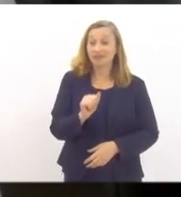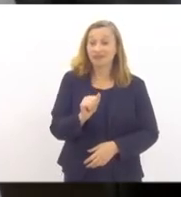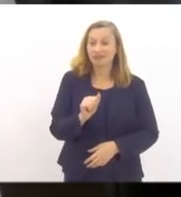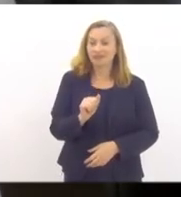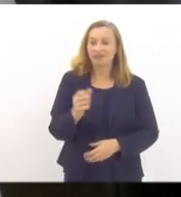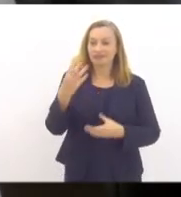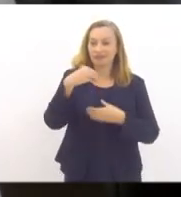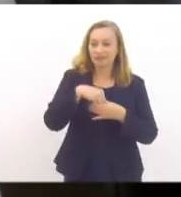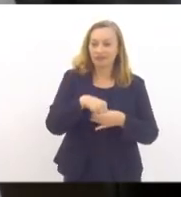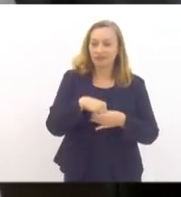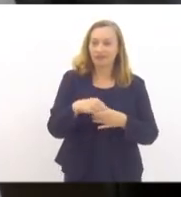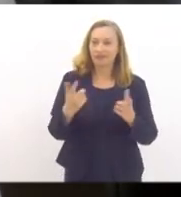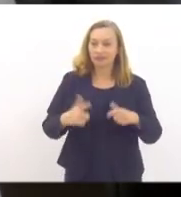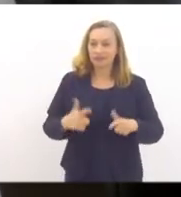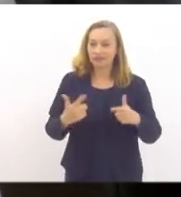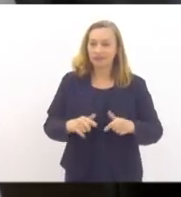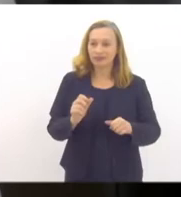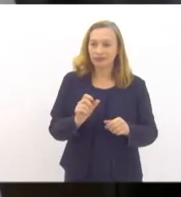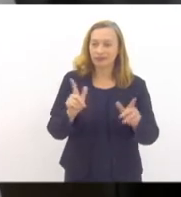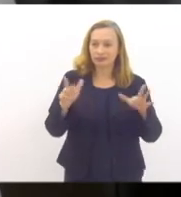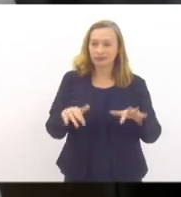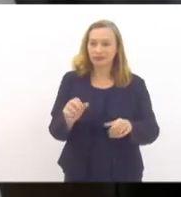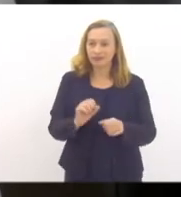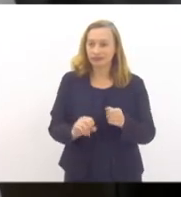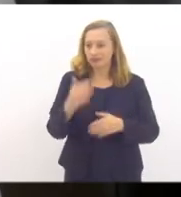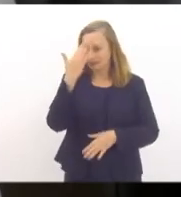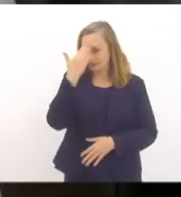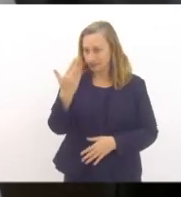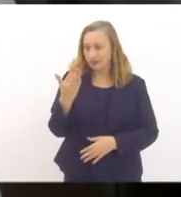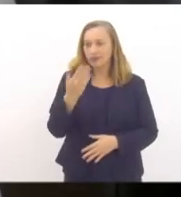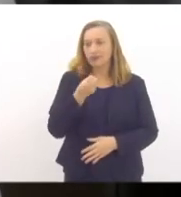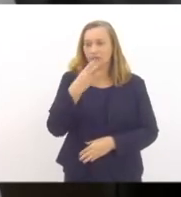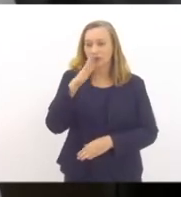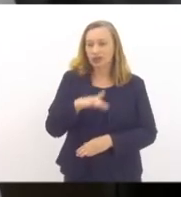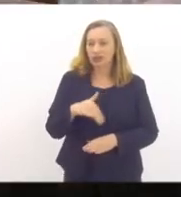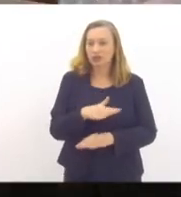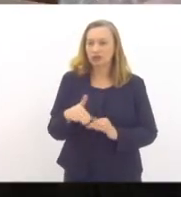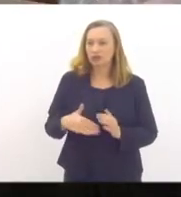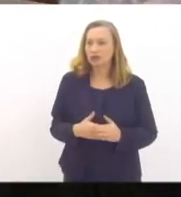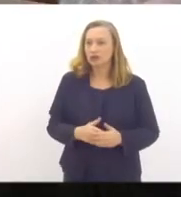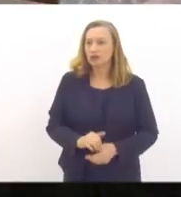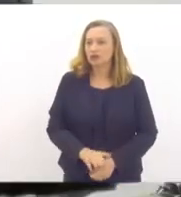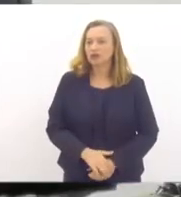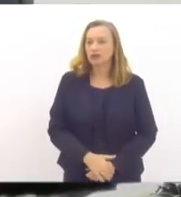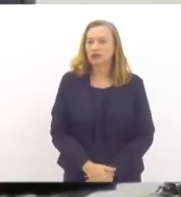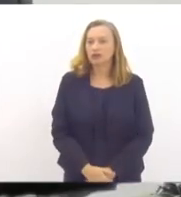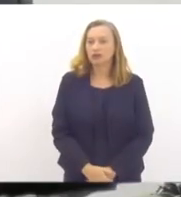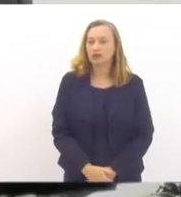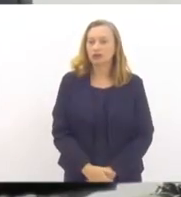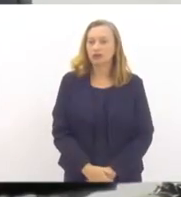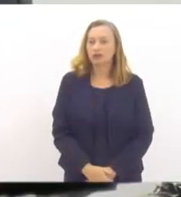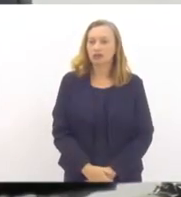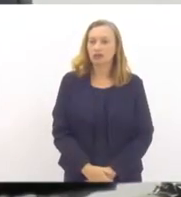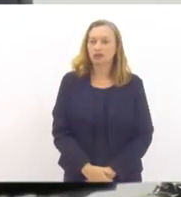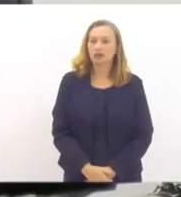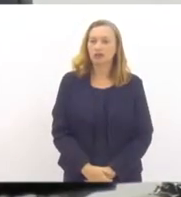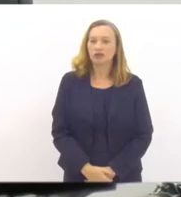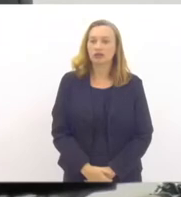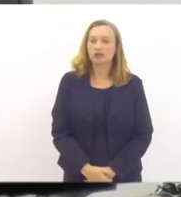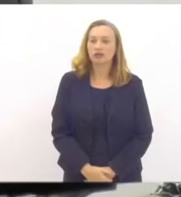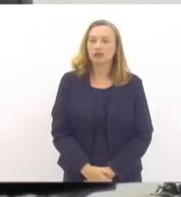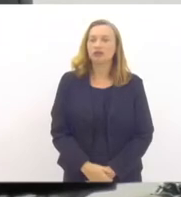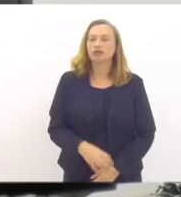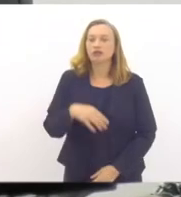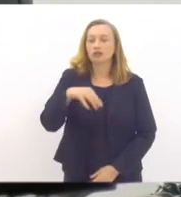estar dentro desse espaço e fazer a diferença. Muito obrigada. Boa tarde a todos. Obrigado, Silvia. Parcial,